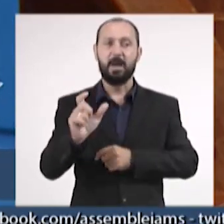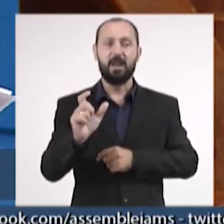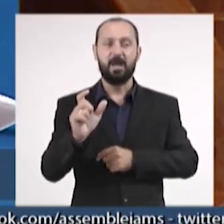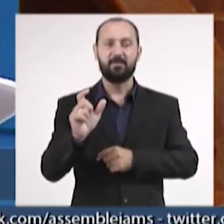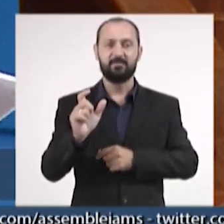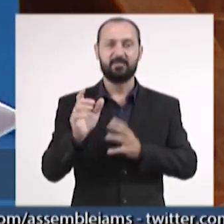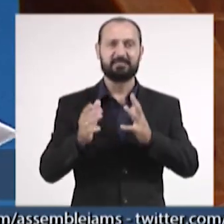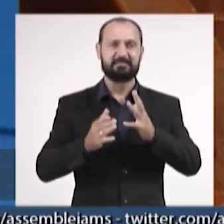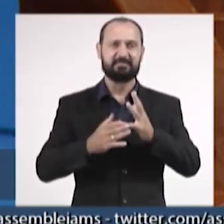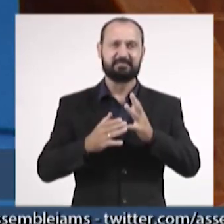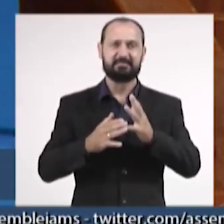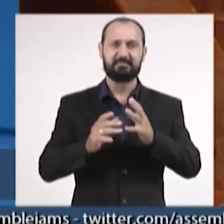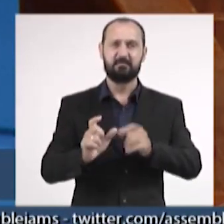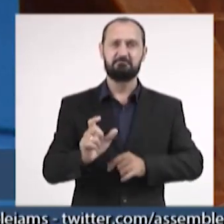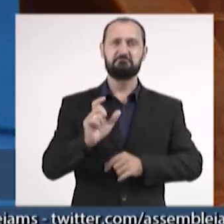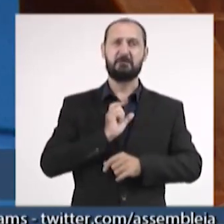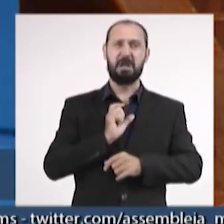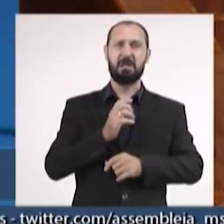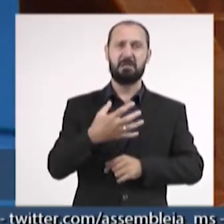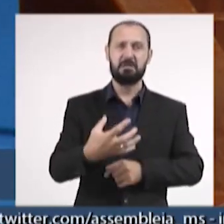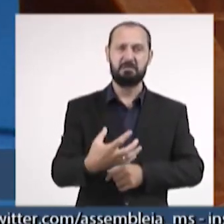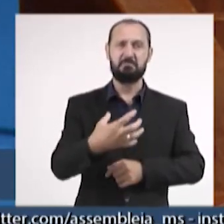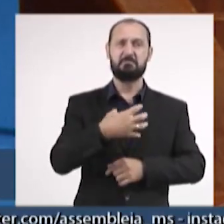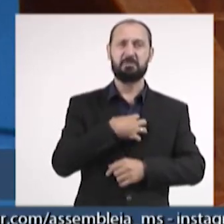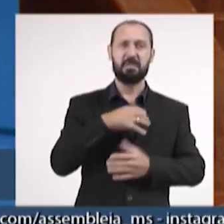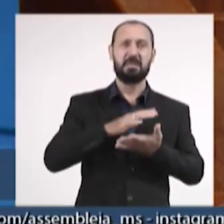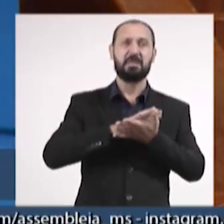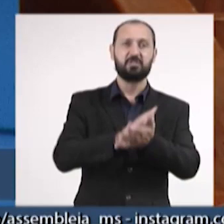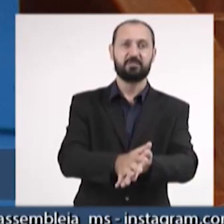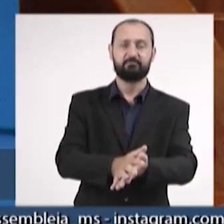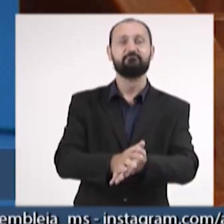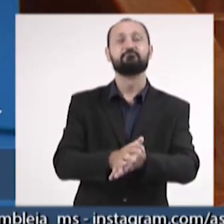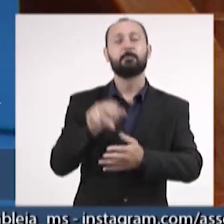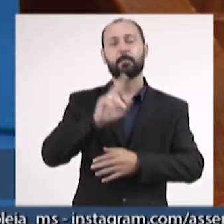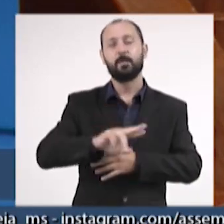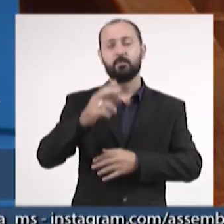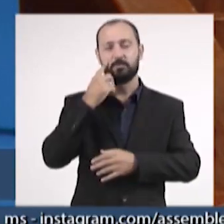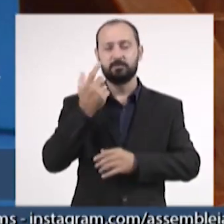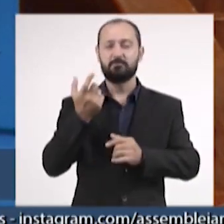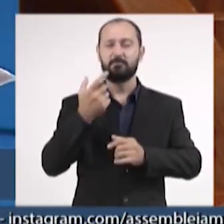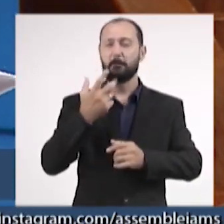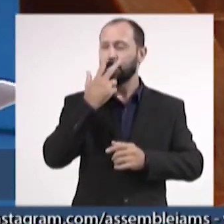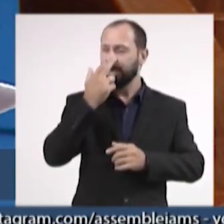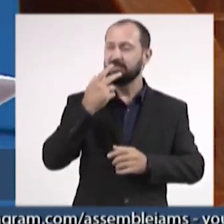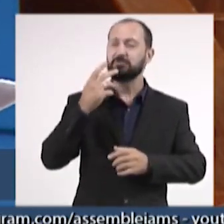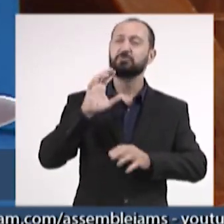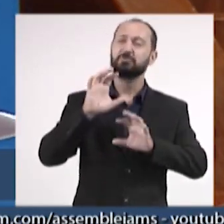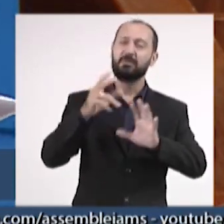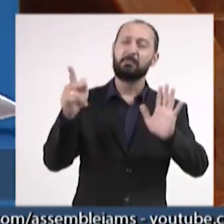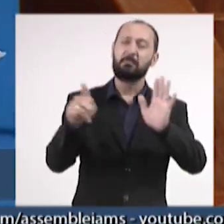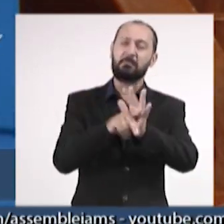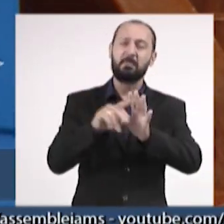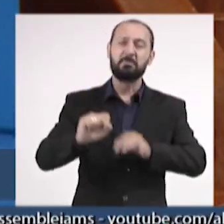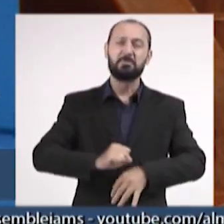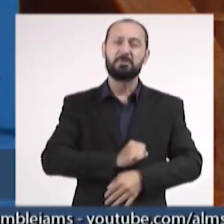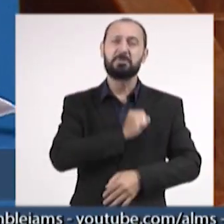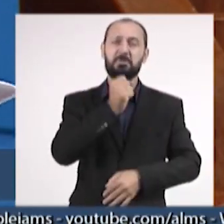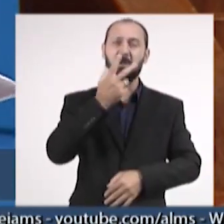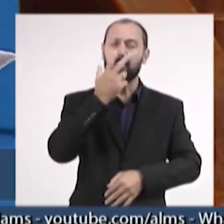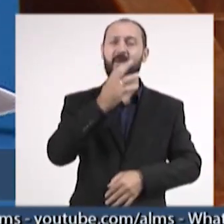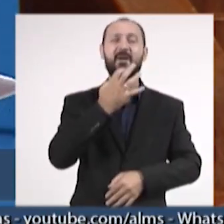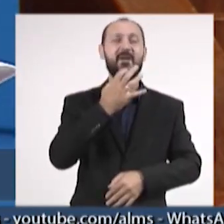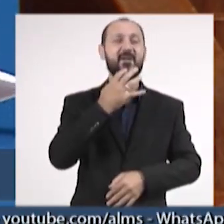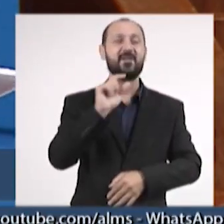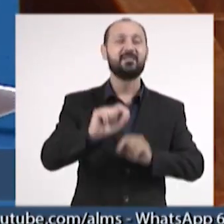baixo calão, ofensivas e misóginas. Utilizam o discurso de ódio como uma prática da